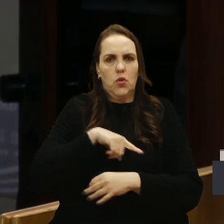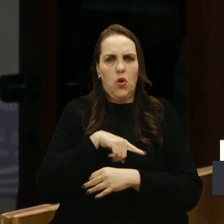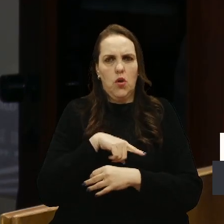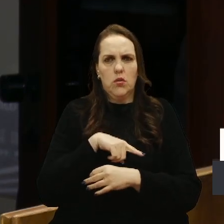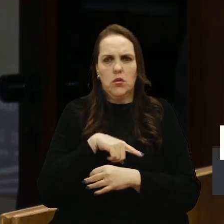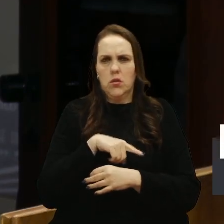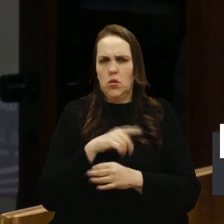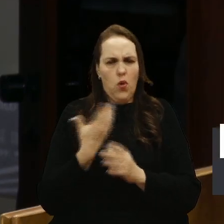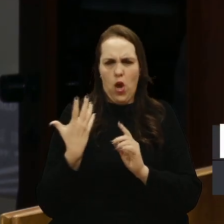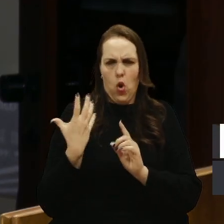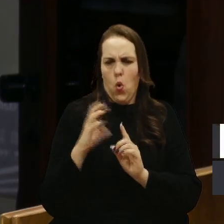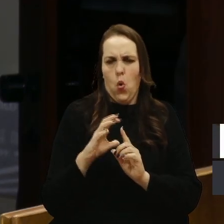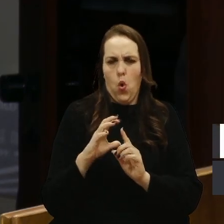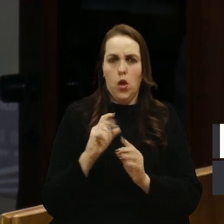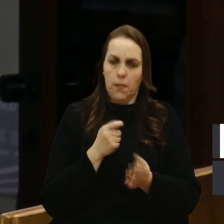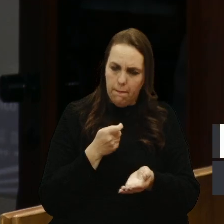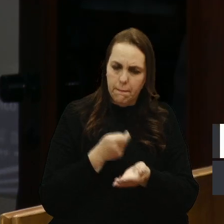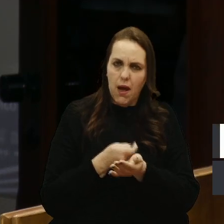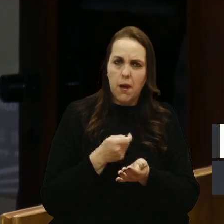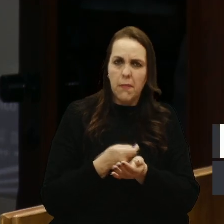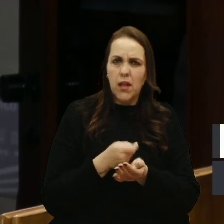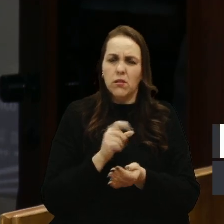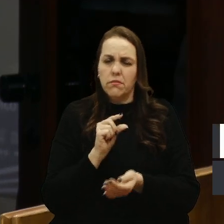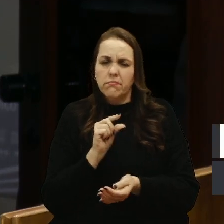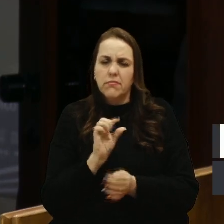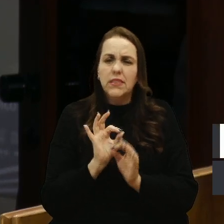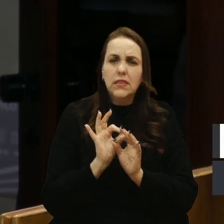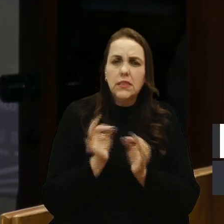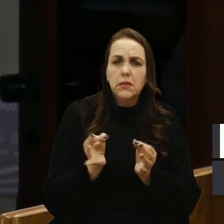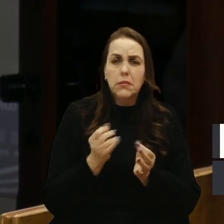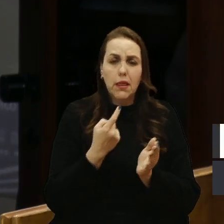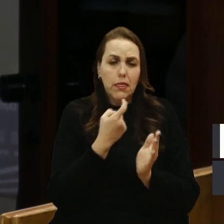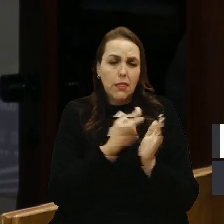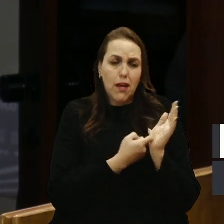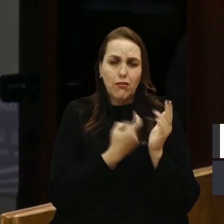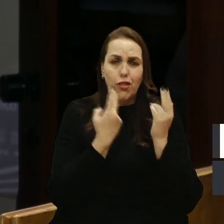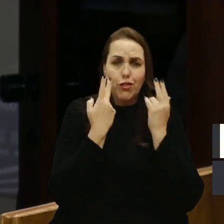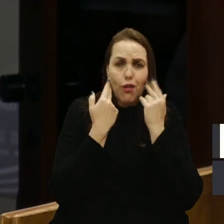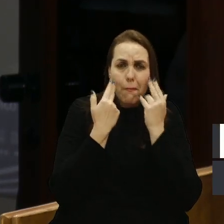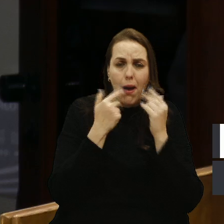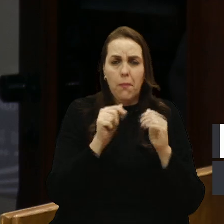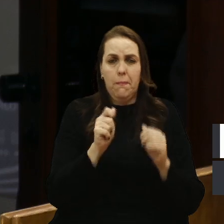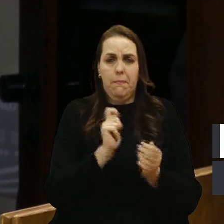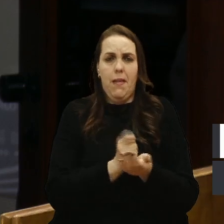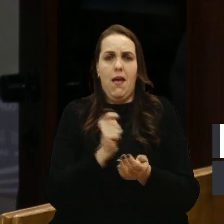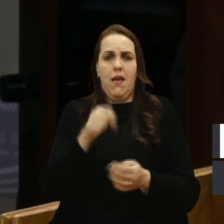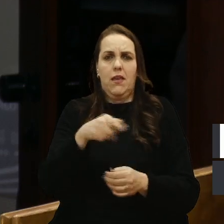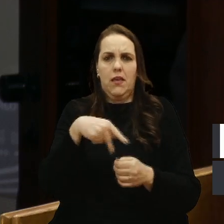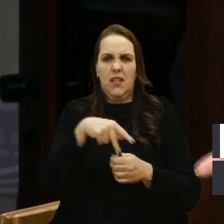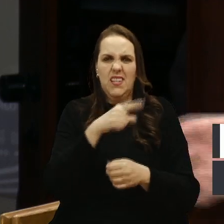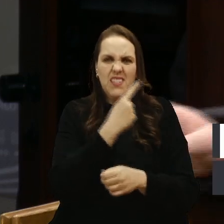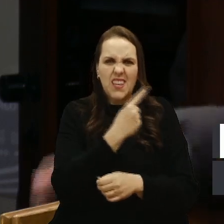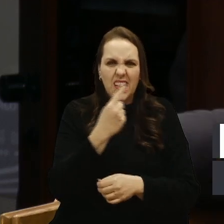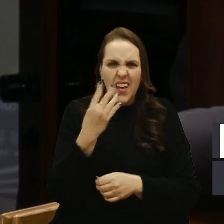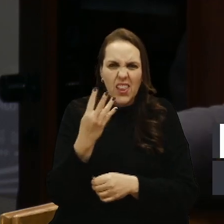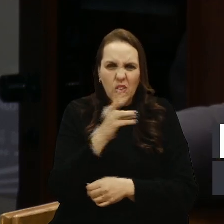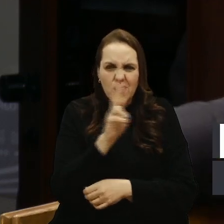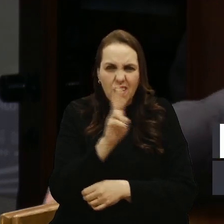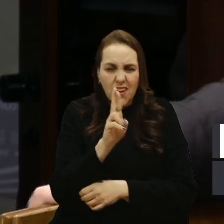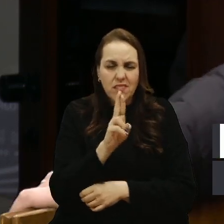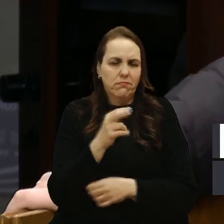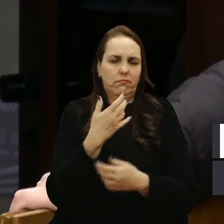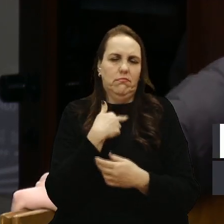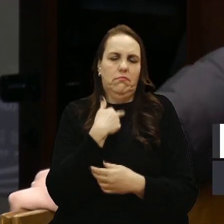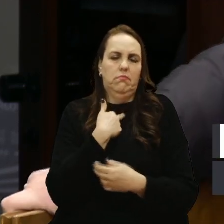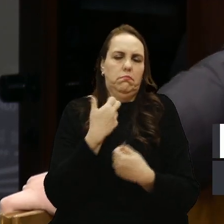razoável, aplicável para uma prestação de um serviço, uma taxa. É normal se pagar taxa no país. Agora, R$ 114,00 é inadmissível. E eu